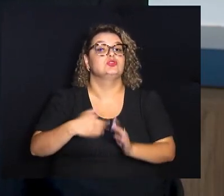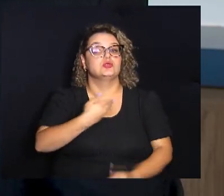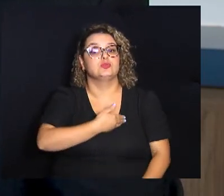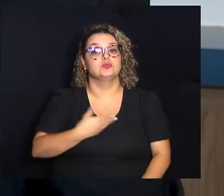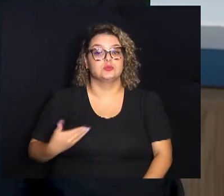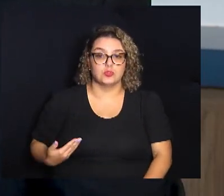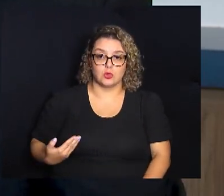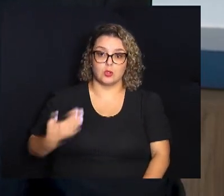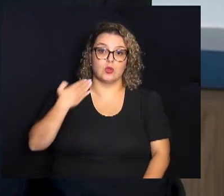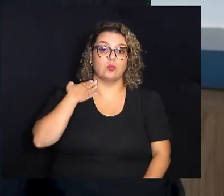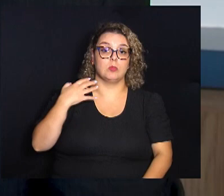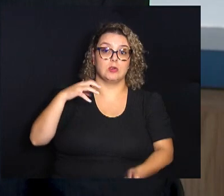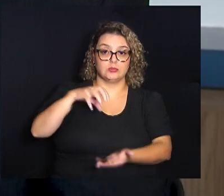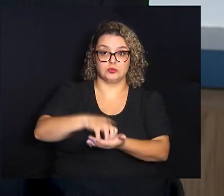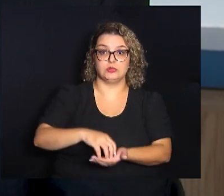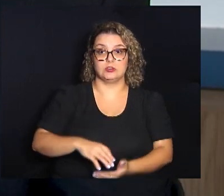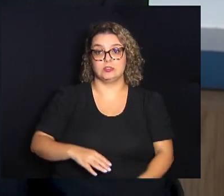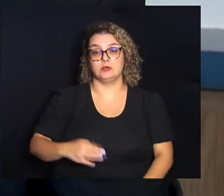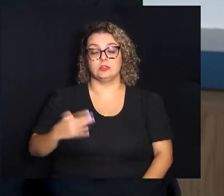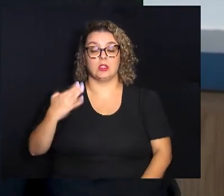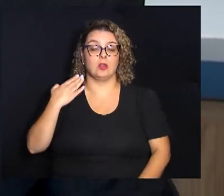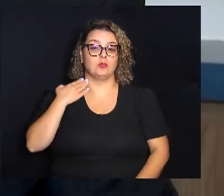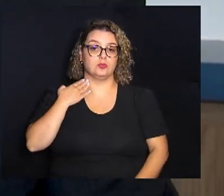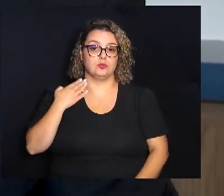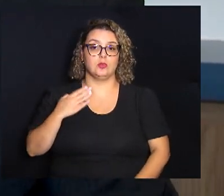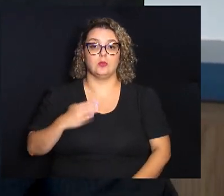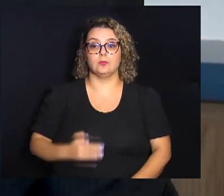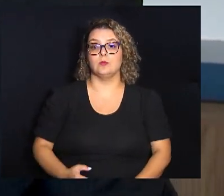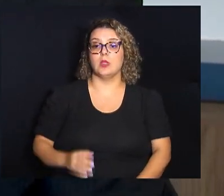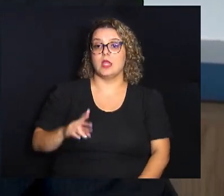Banco Central do Brasil tem um site chamado